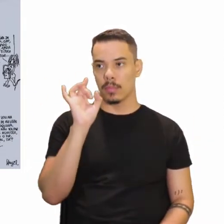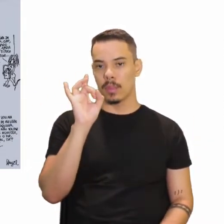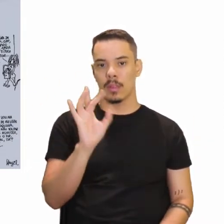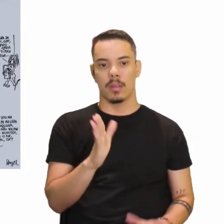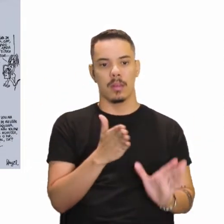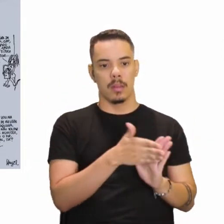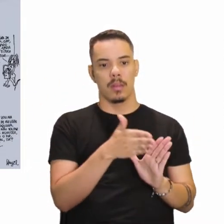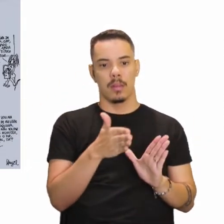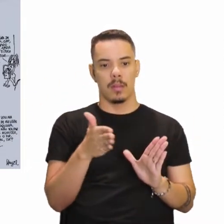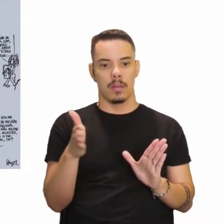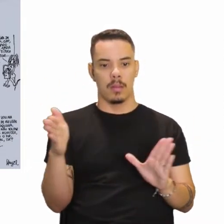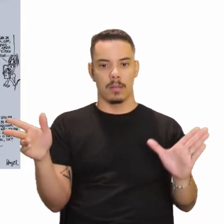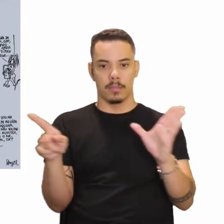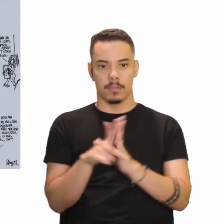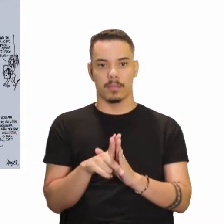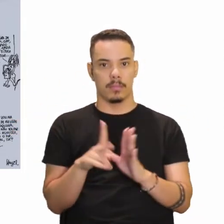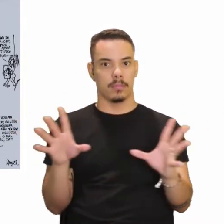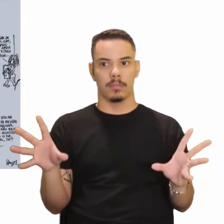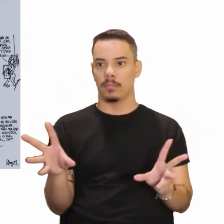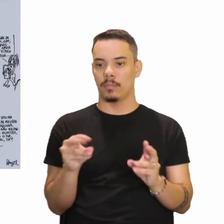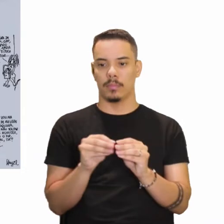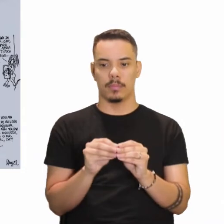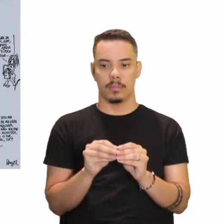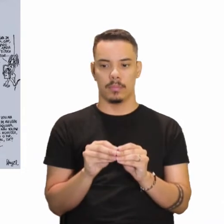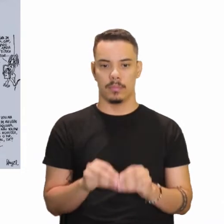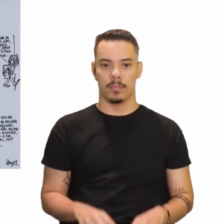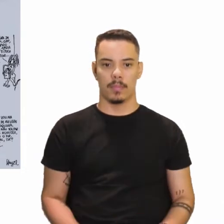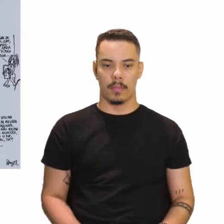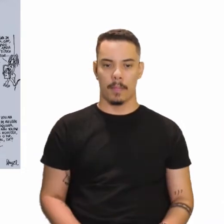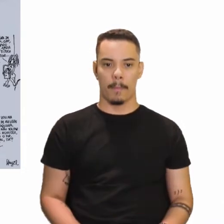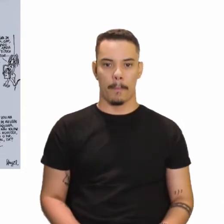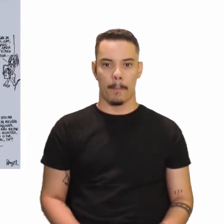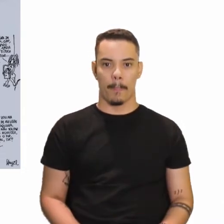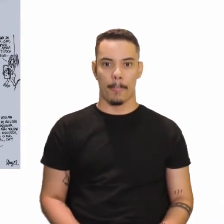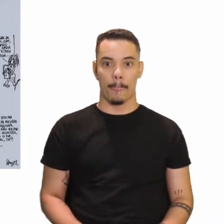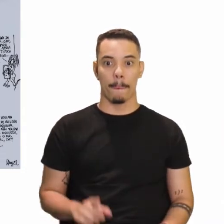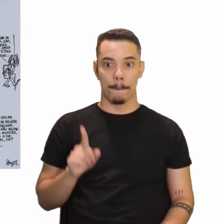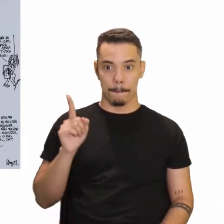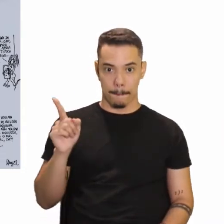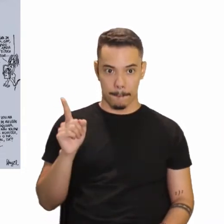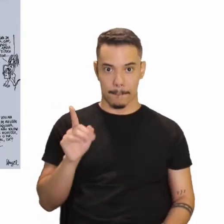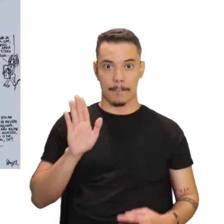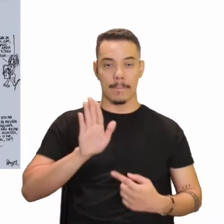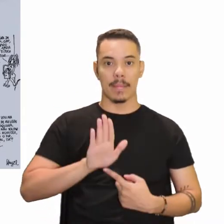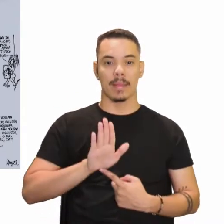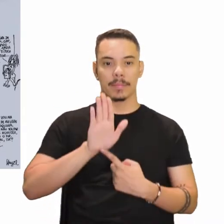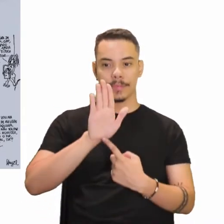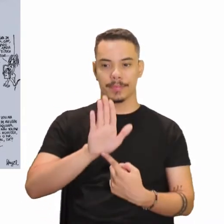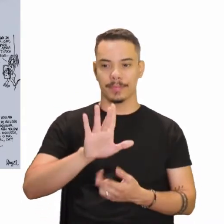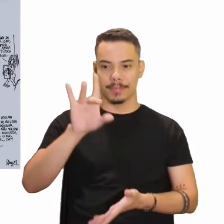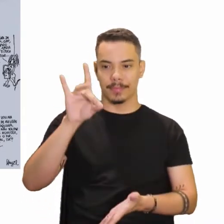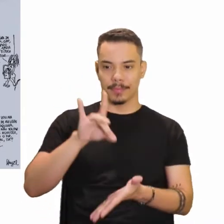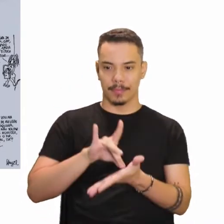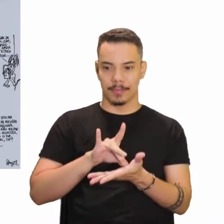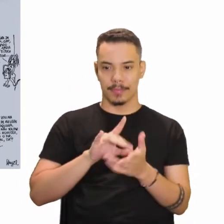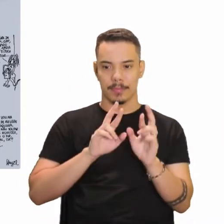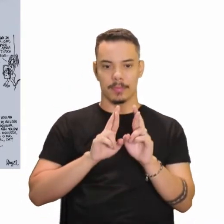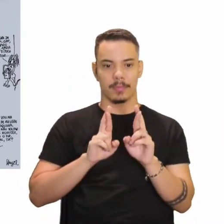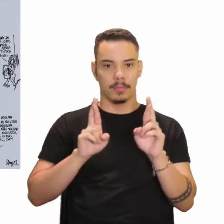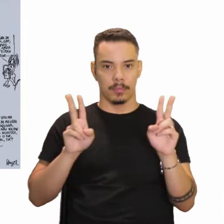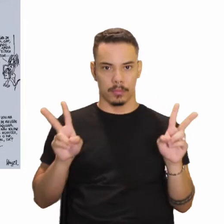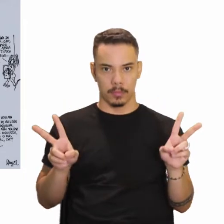sequência de cena o cartoon ele apresenta uma realidade genérica